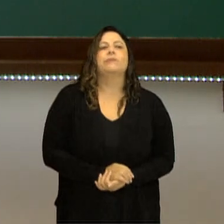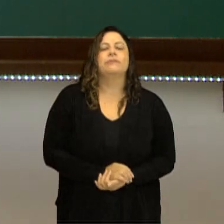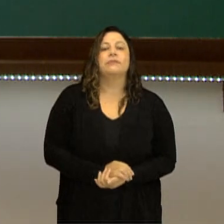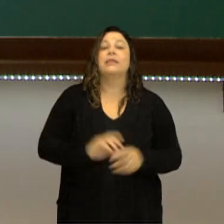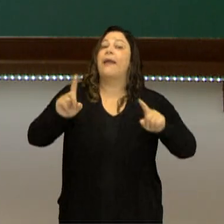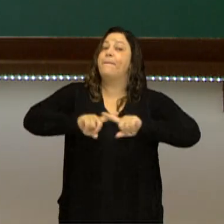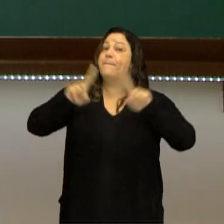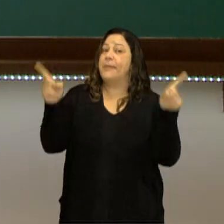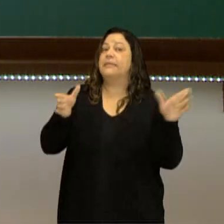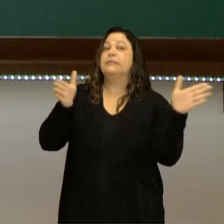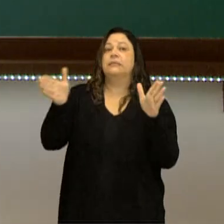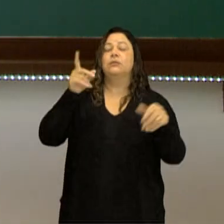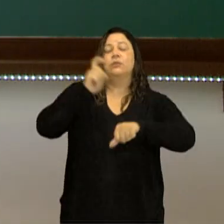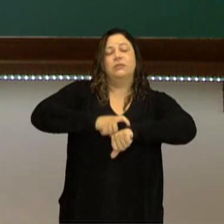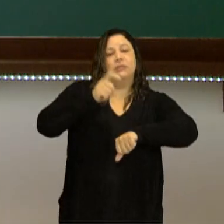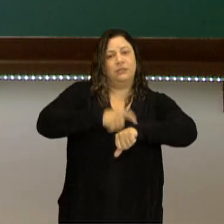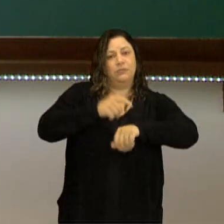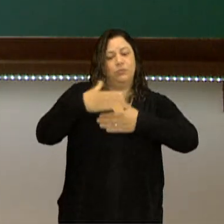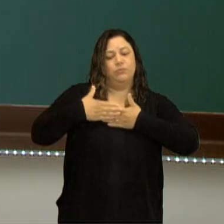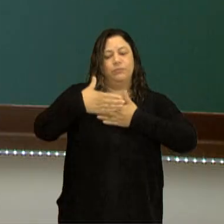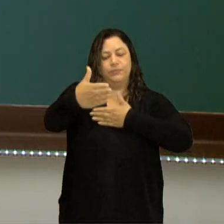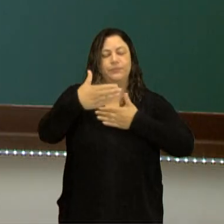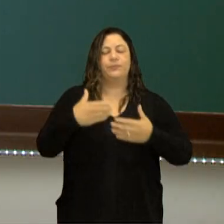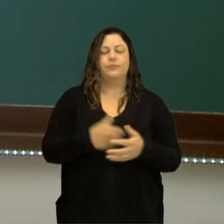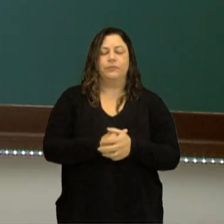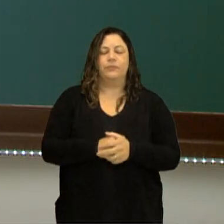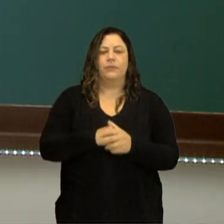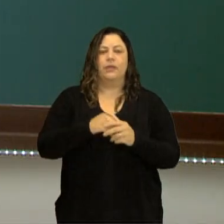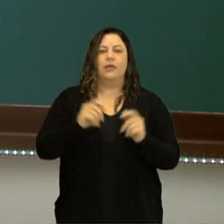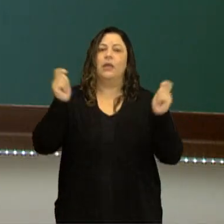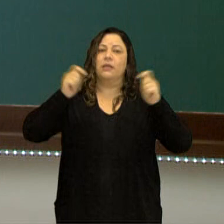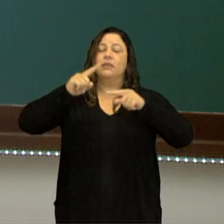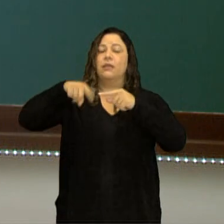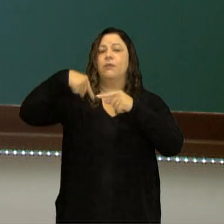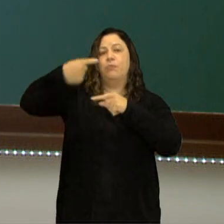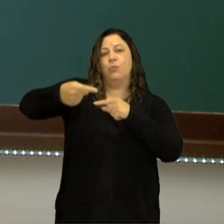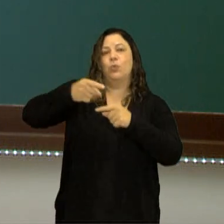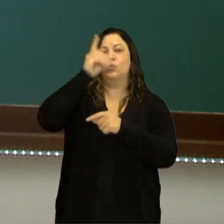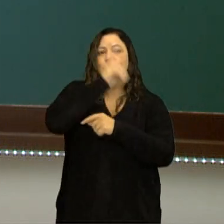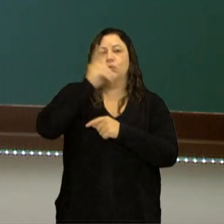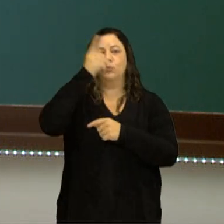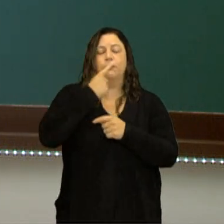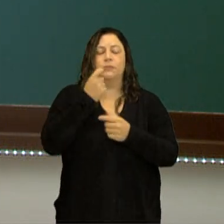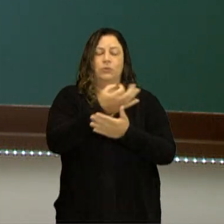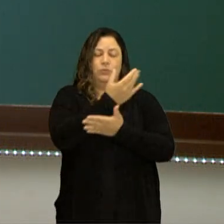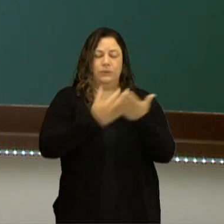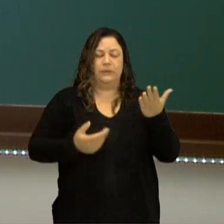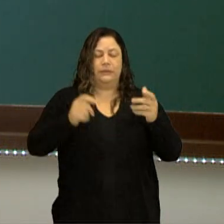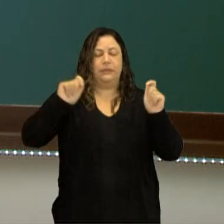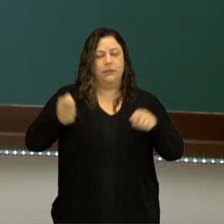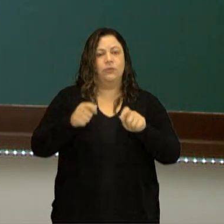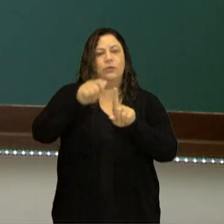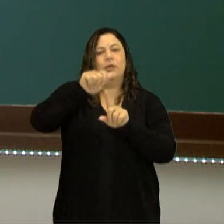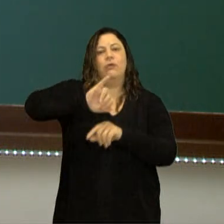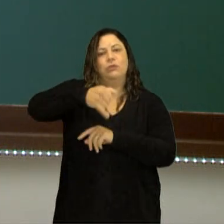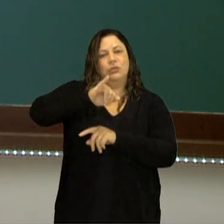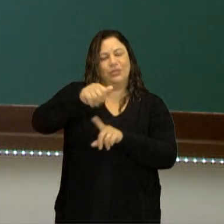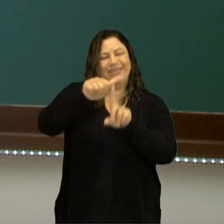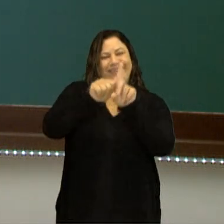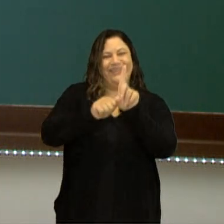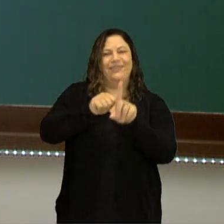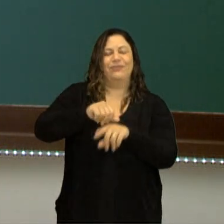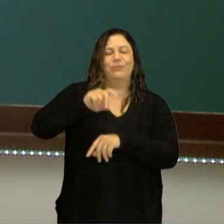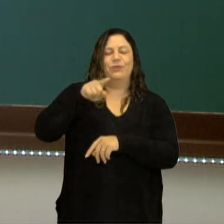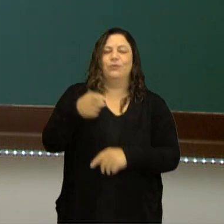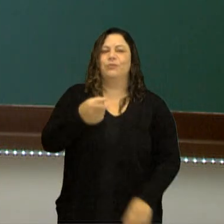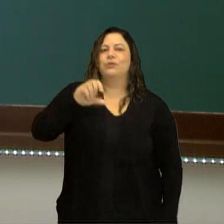nesse momento, após o Domingo Sangrento, que ocorreu em janeiro de 1905, nós vamos ter